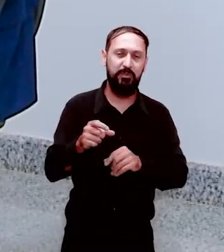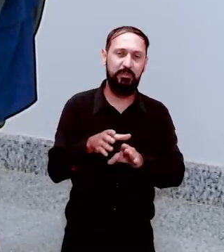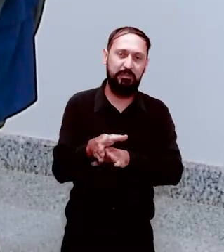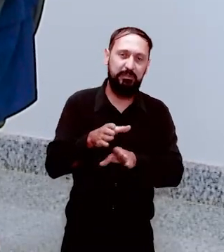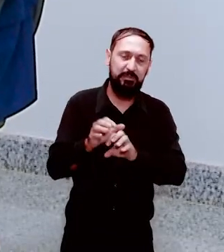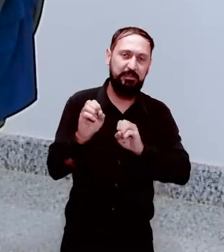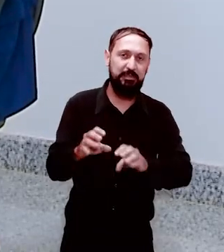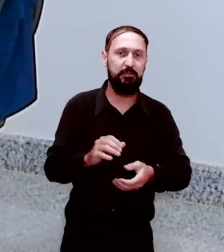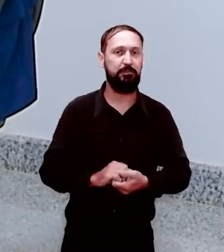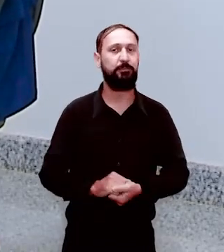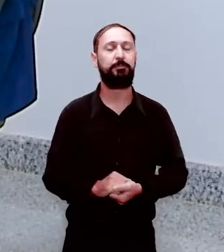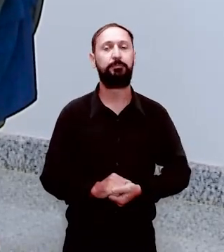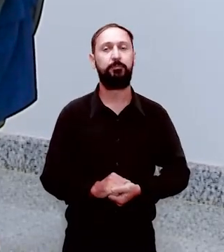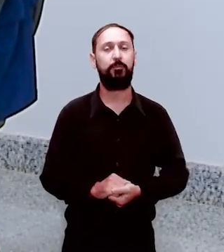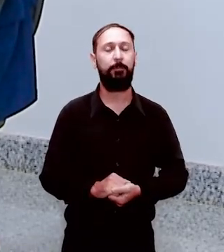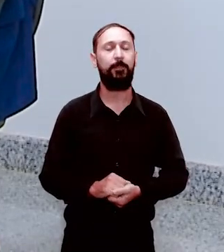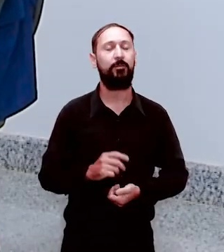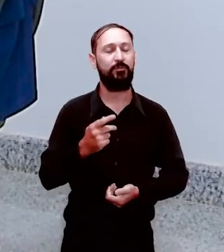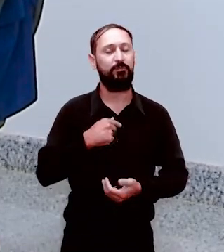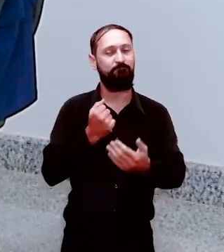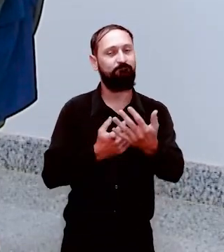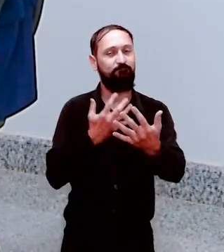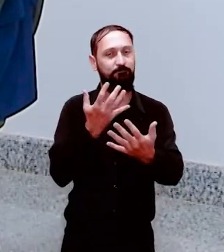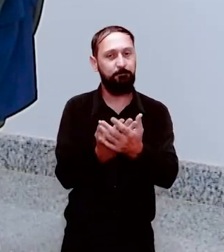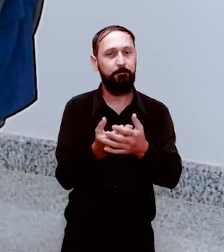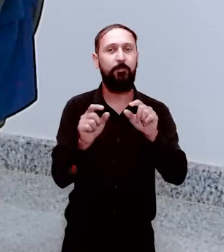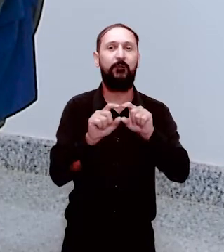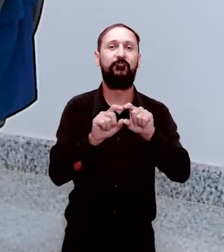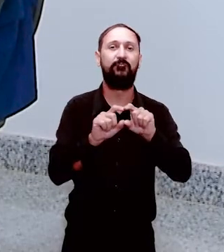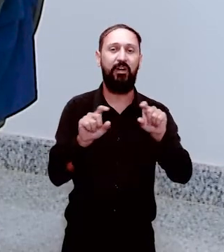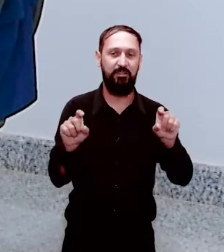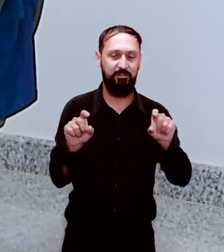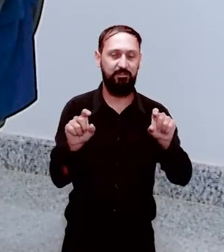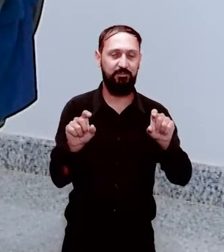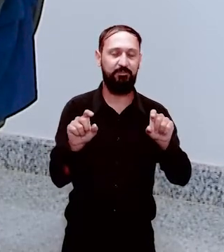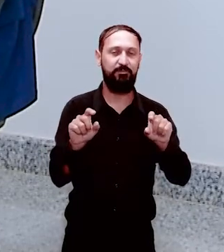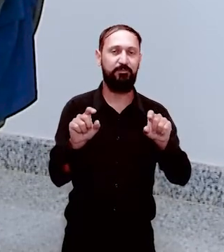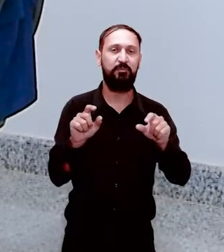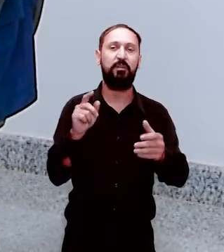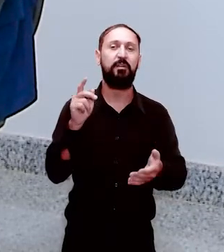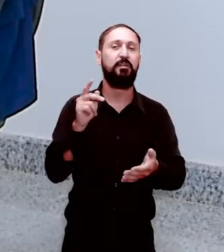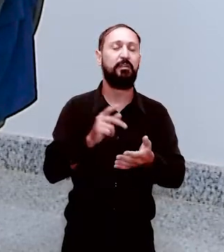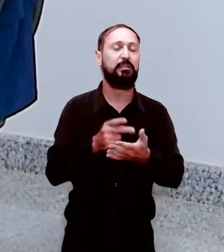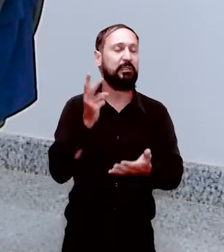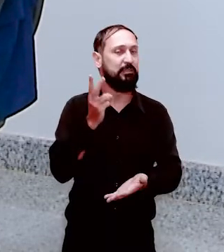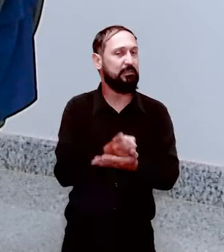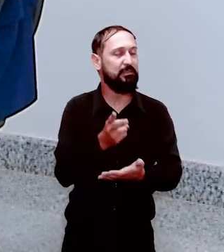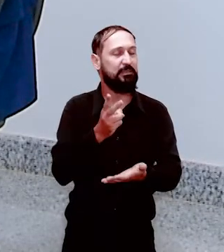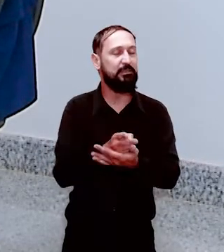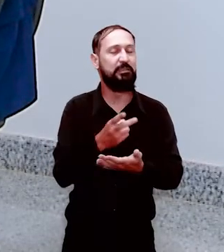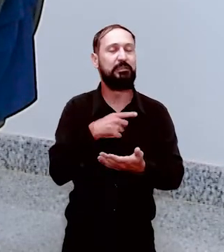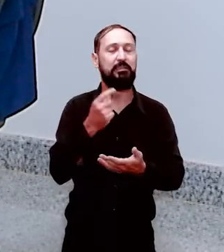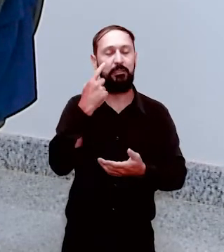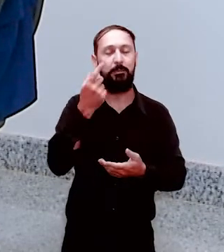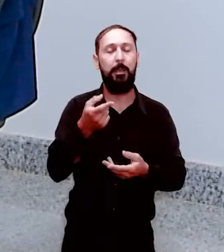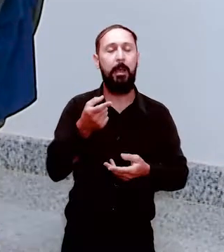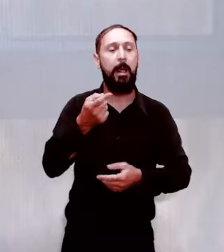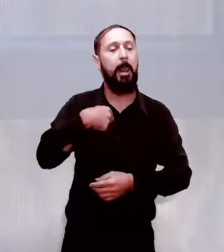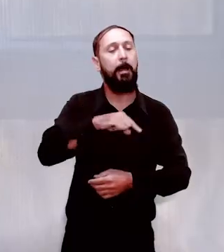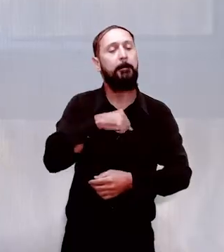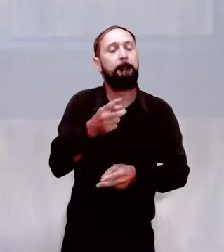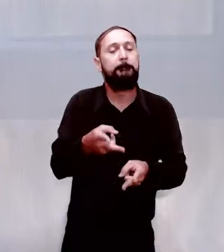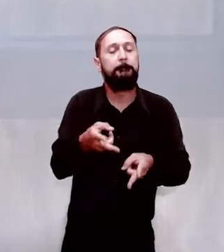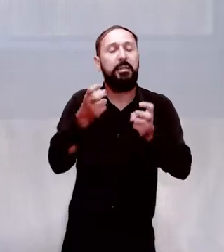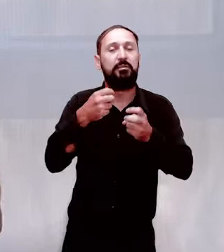professores? Eu confesso que essas frases, elas estão cada vez mais sendo, as pessoas